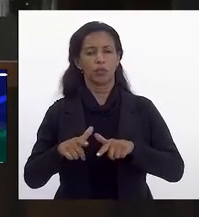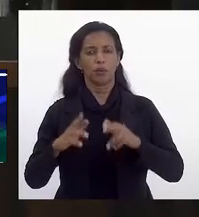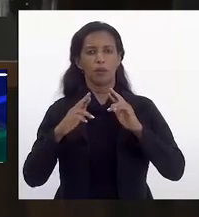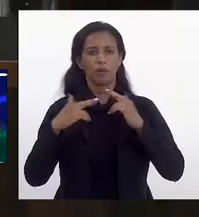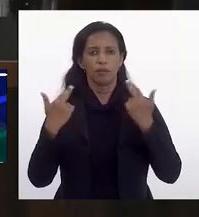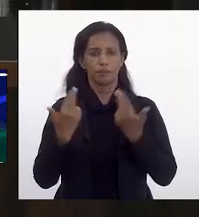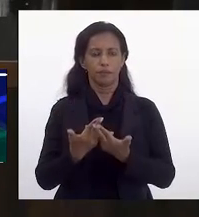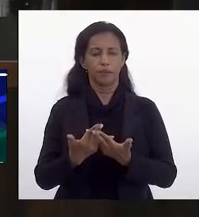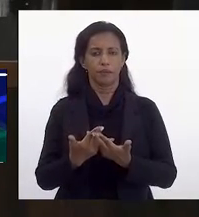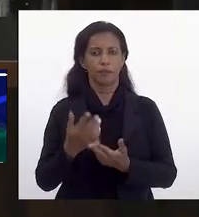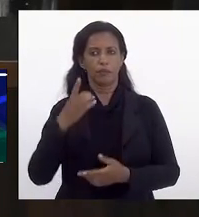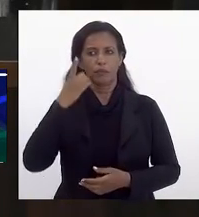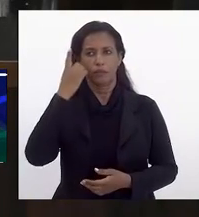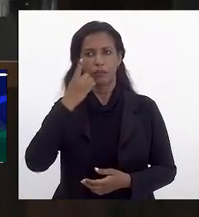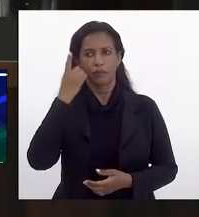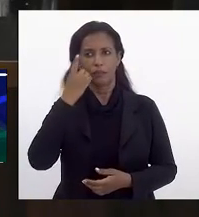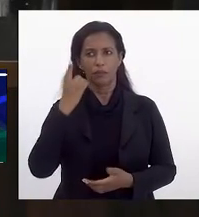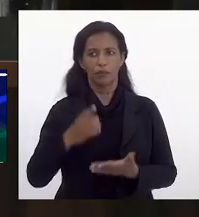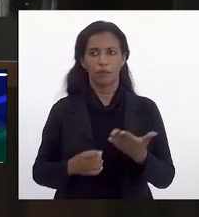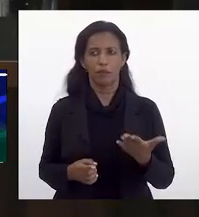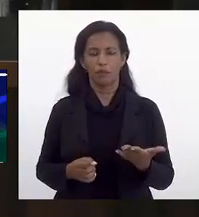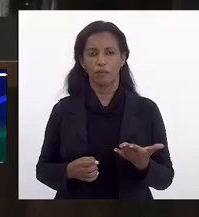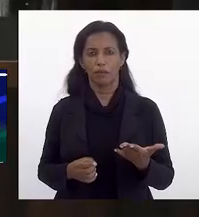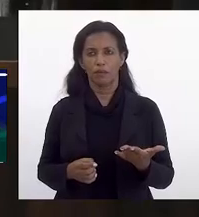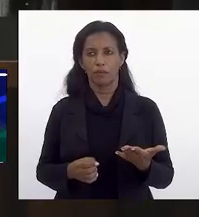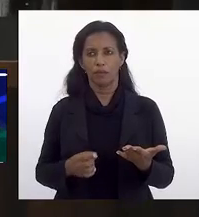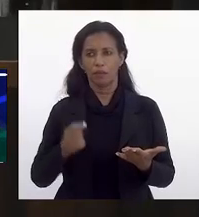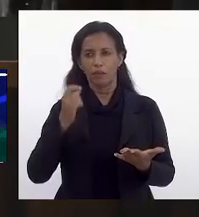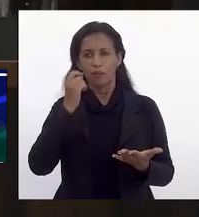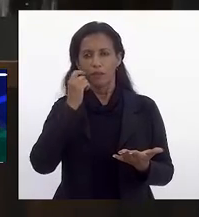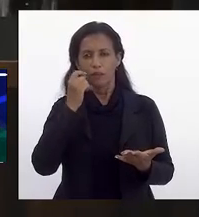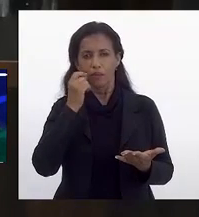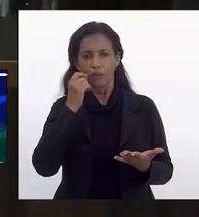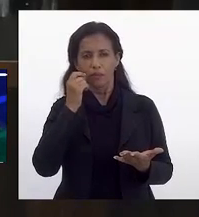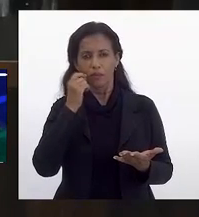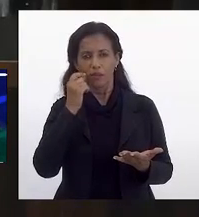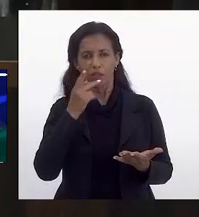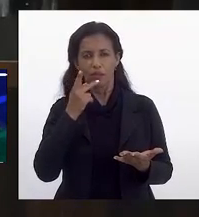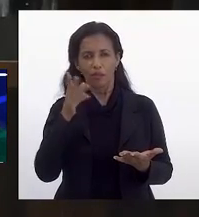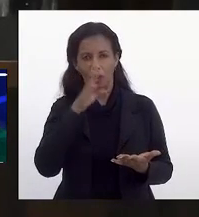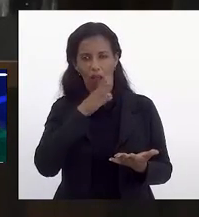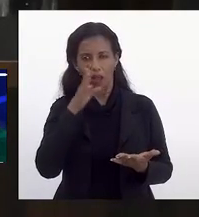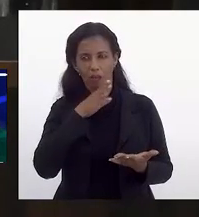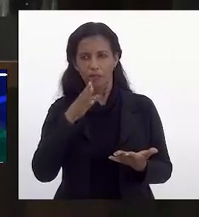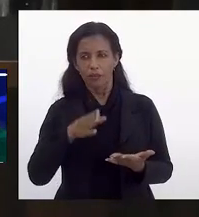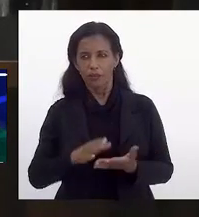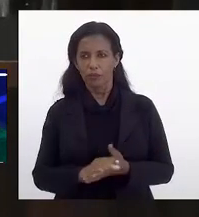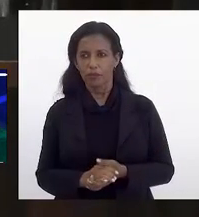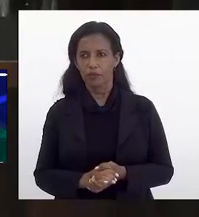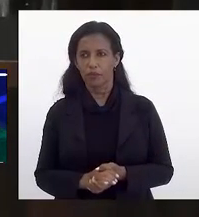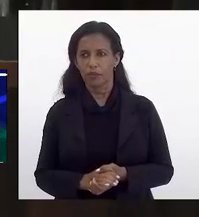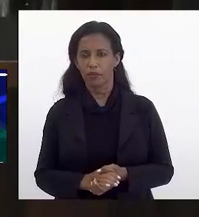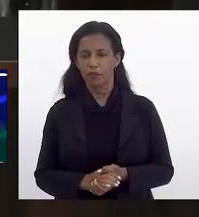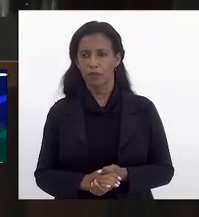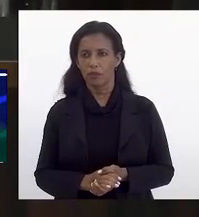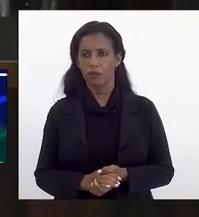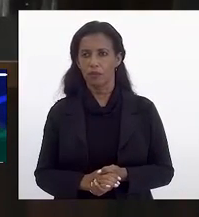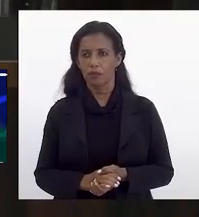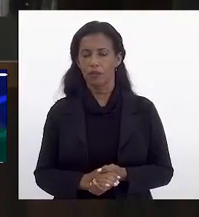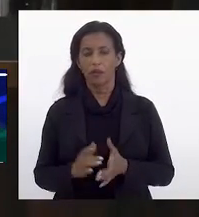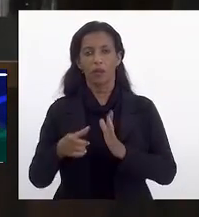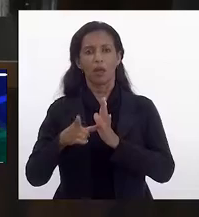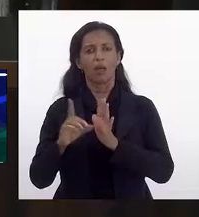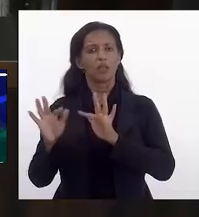sessão. O deputado Ratinho queria fazer alguma questão de ordem. Eu chamo os trabalhos à ordem.